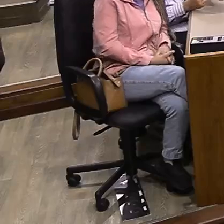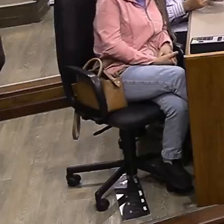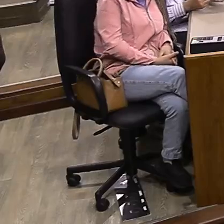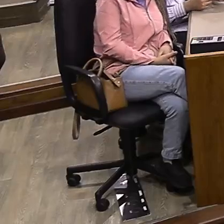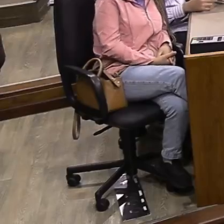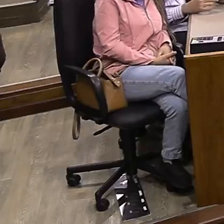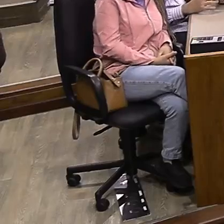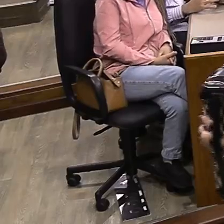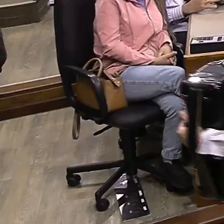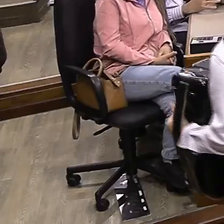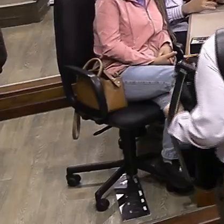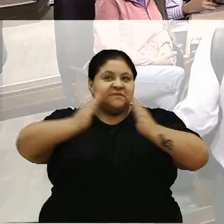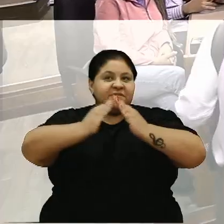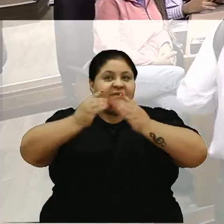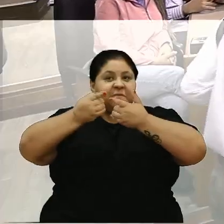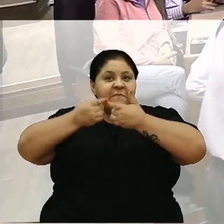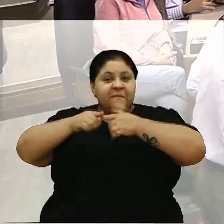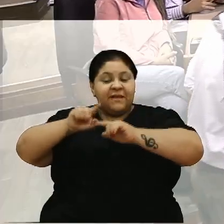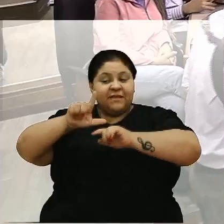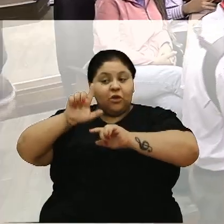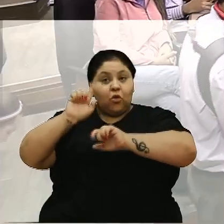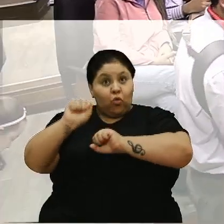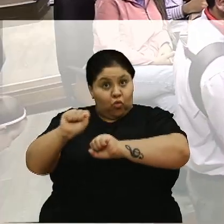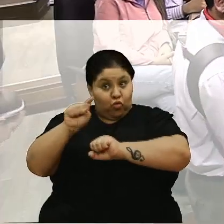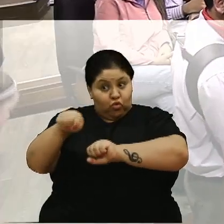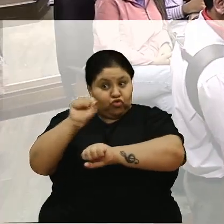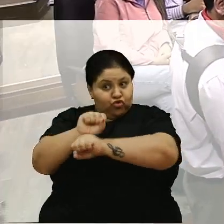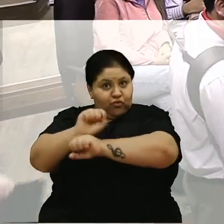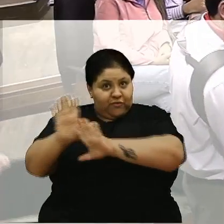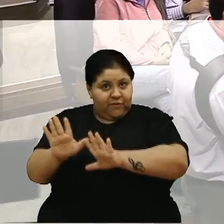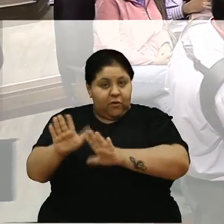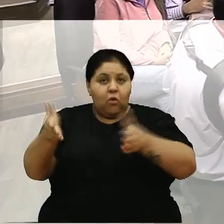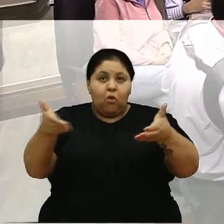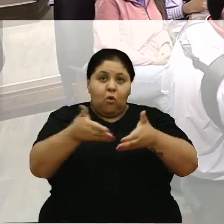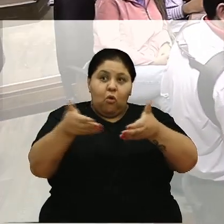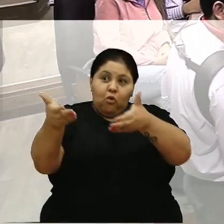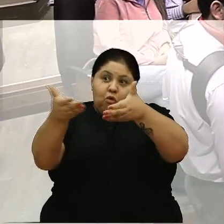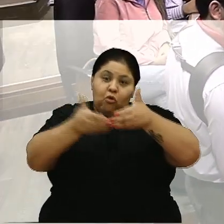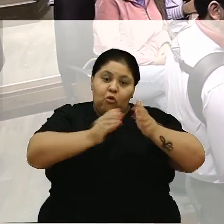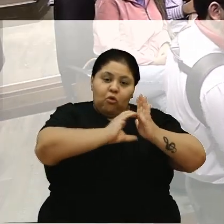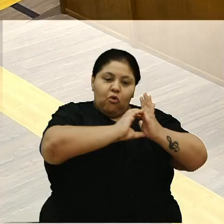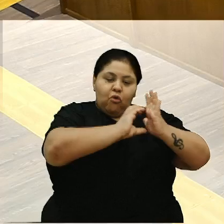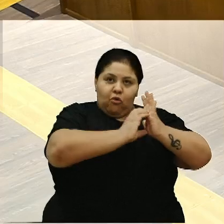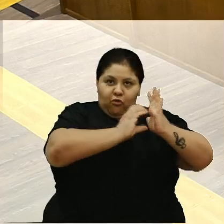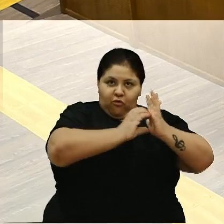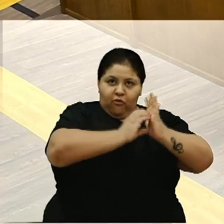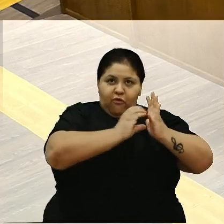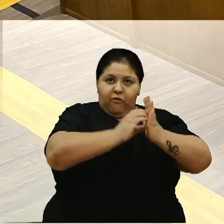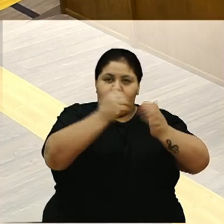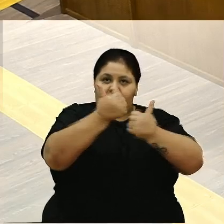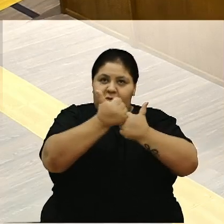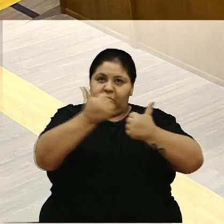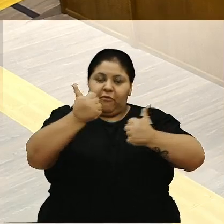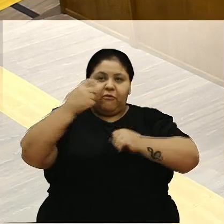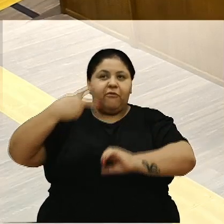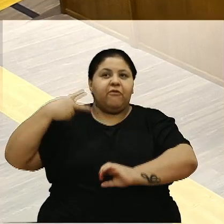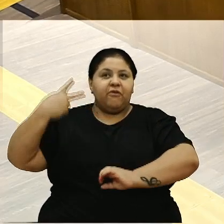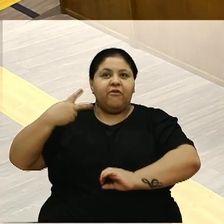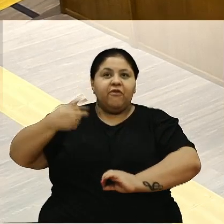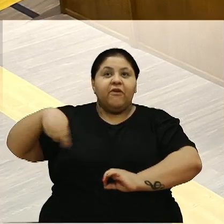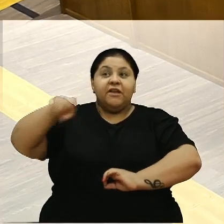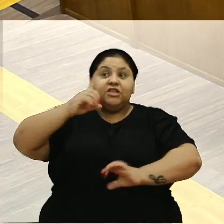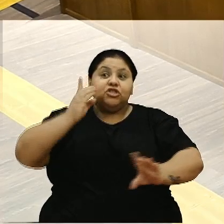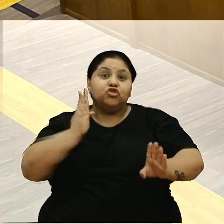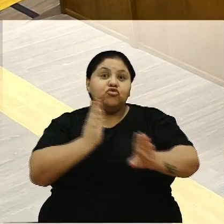Lentos da casa. Mas, Leonardo, fica por aí um pouquinho. E hoje também na recepção dos servidores aqui, né, dos assessores, dos vereadores, a gente